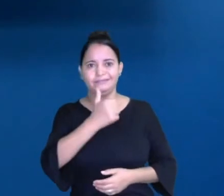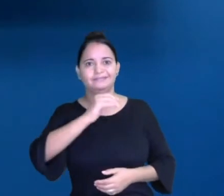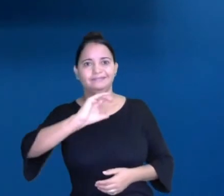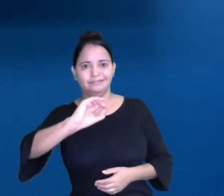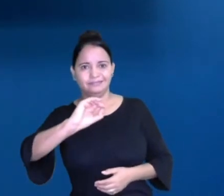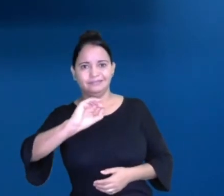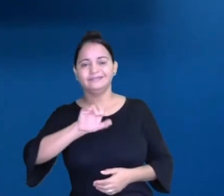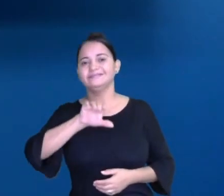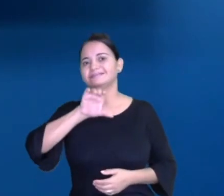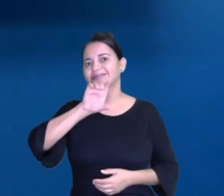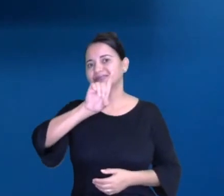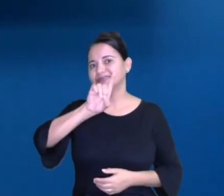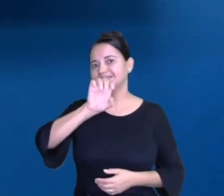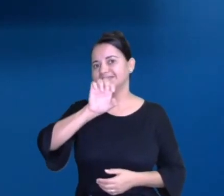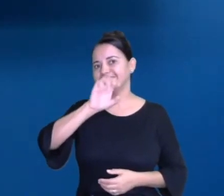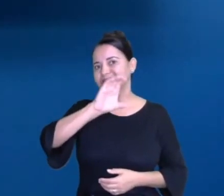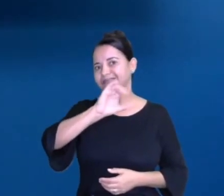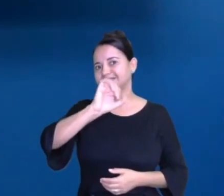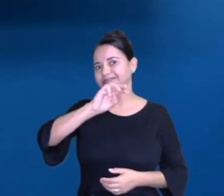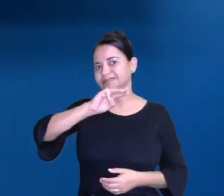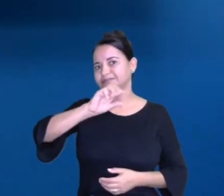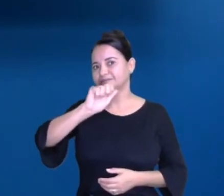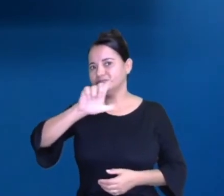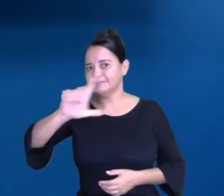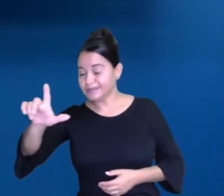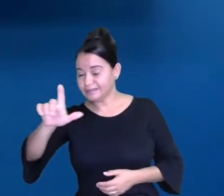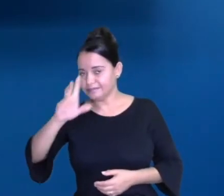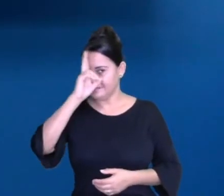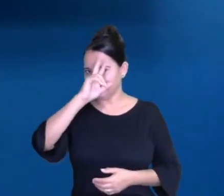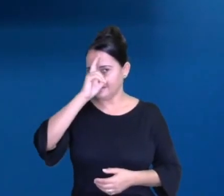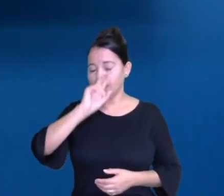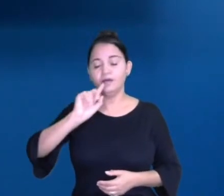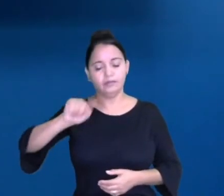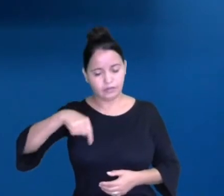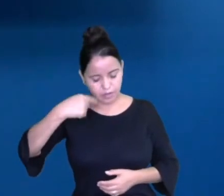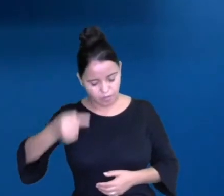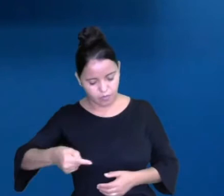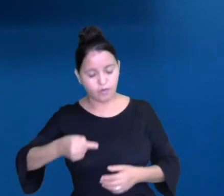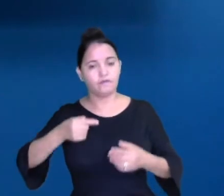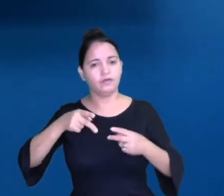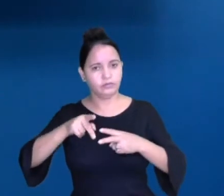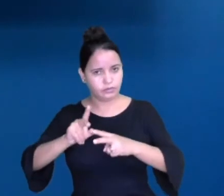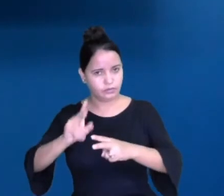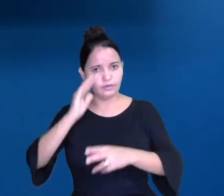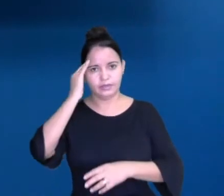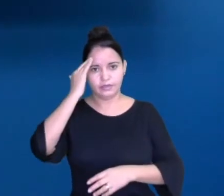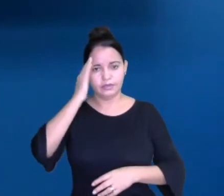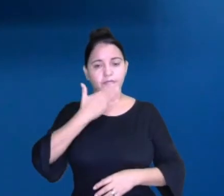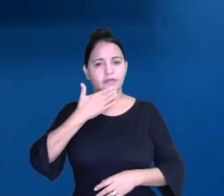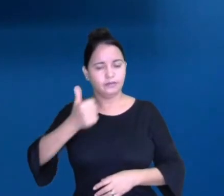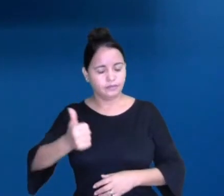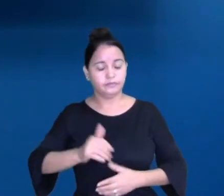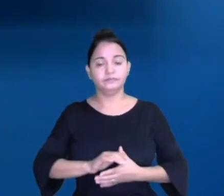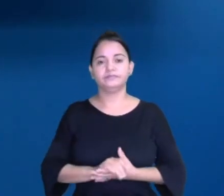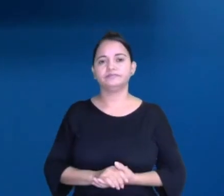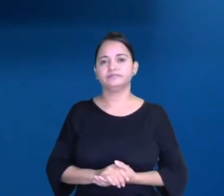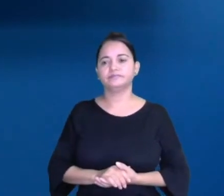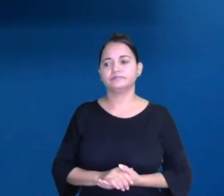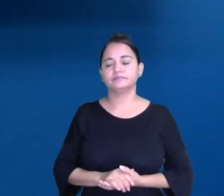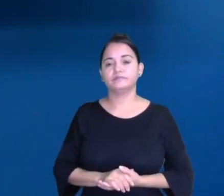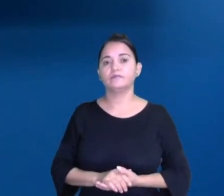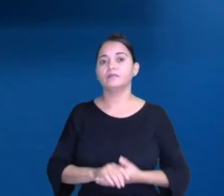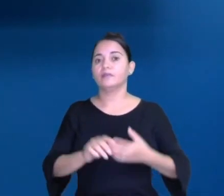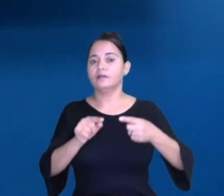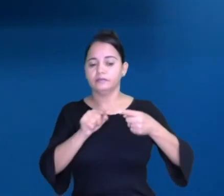vocês o número decimal, né? Se eu não trouxe ainda, a gente vai trabalhar esse número decimal para a gente compreender melhor. Tá bom? Então, esse traço